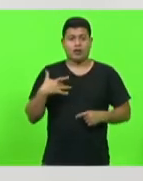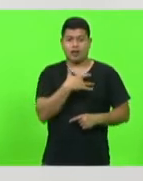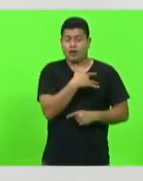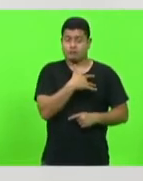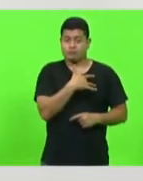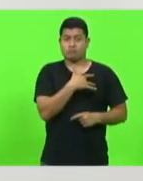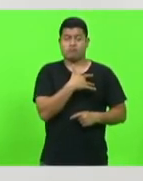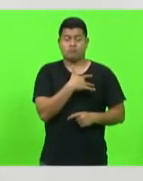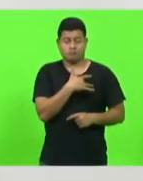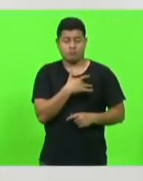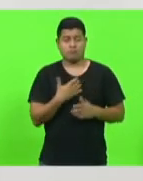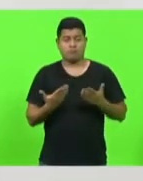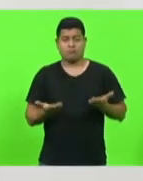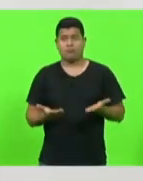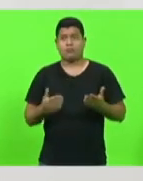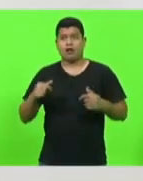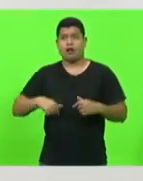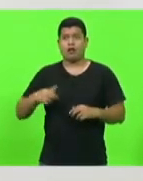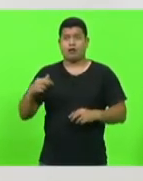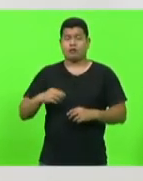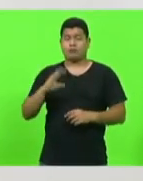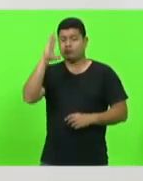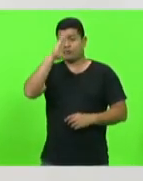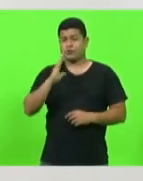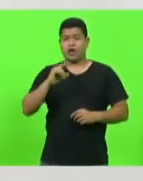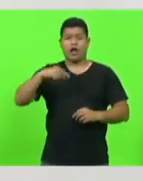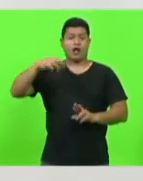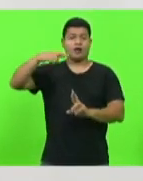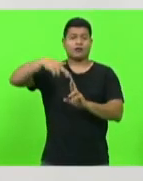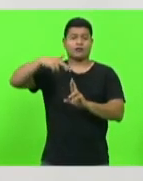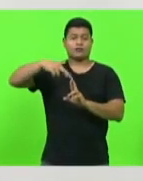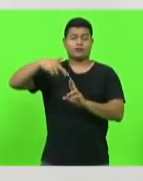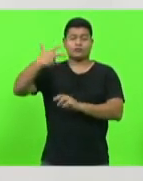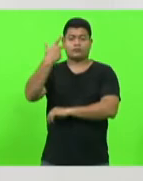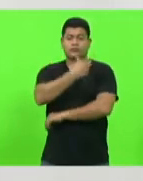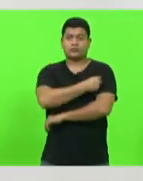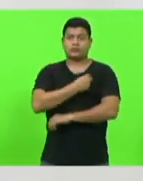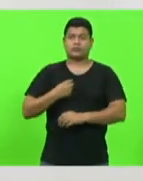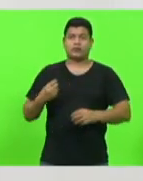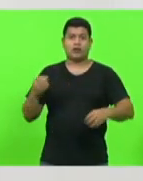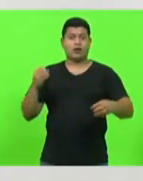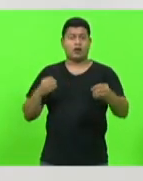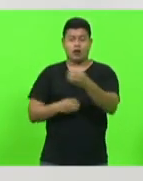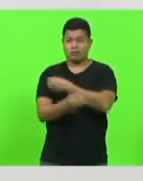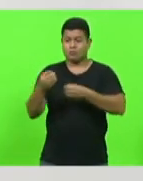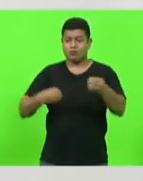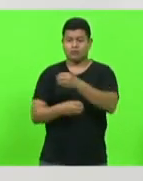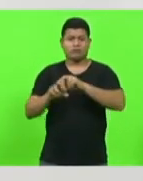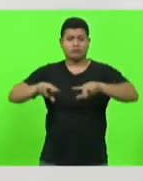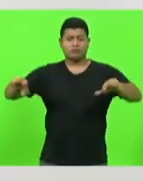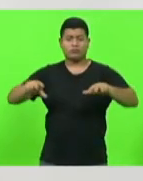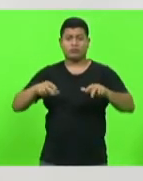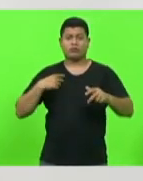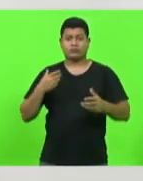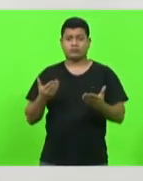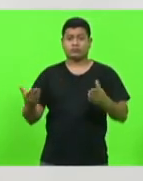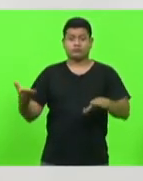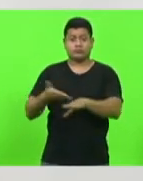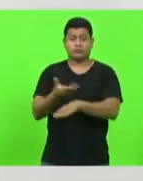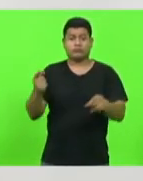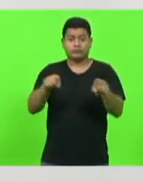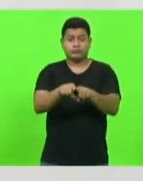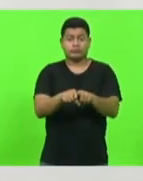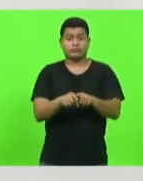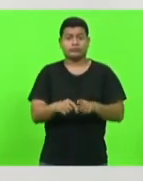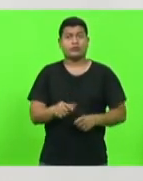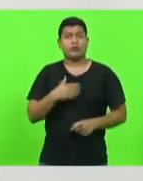vacinas. E o Brasil é referência em vacinação. Os laboratórios vieram ao Brasil e fizeram parceria, porque o Brasil é um país que gosta de vacinar, o